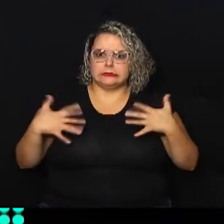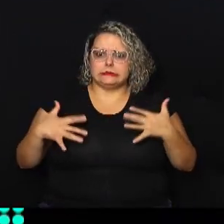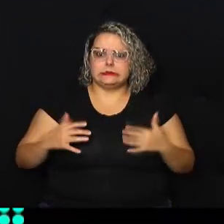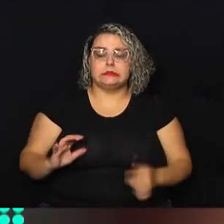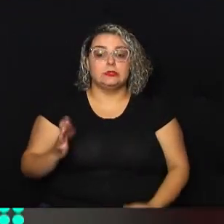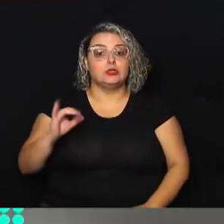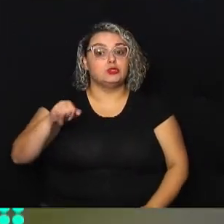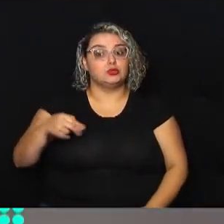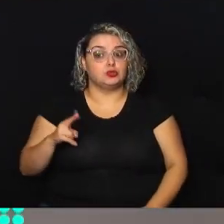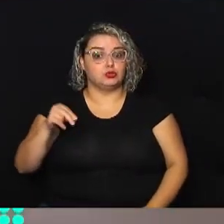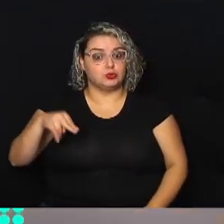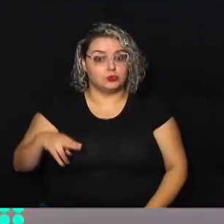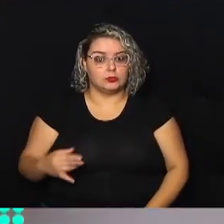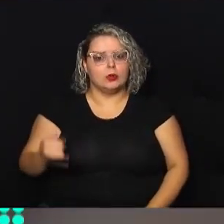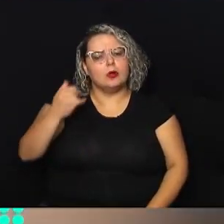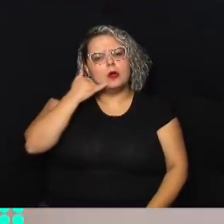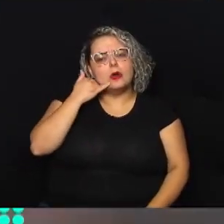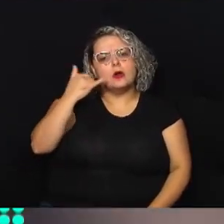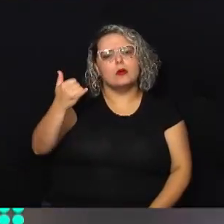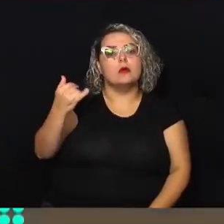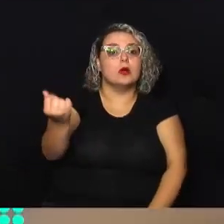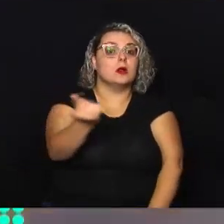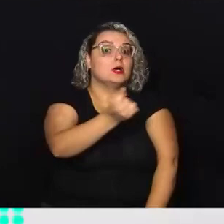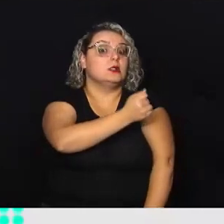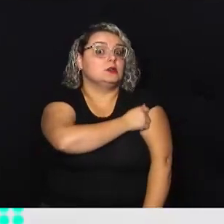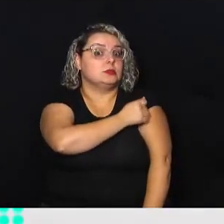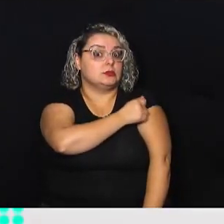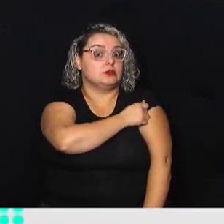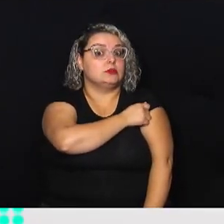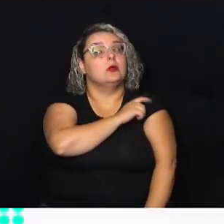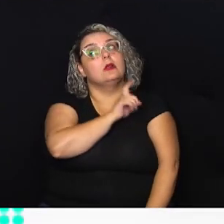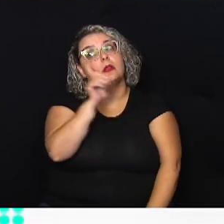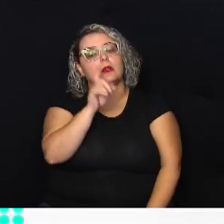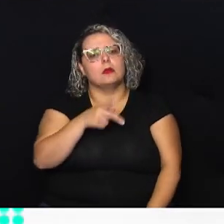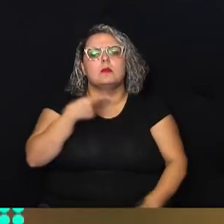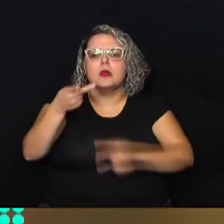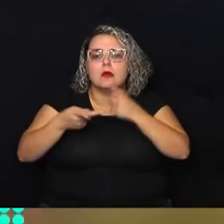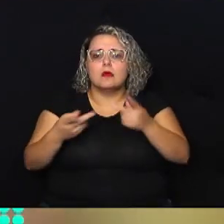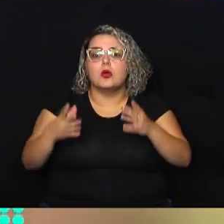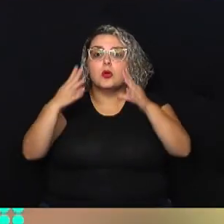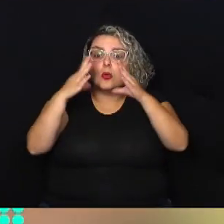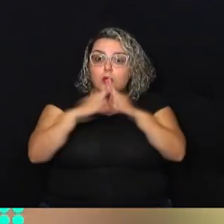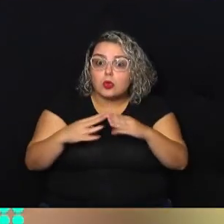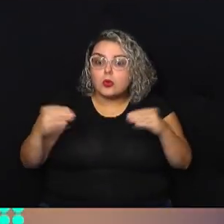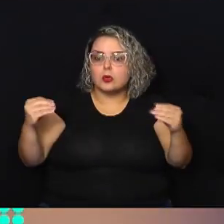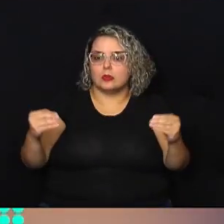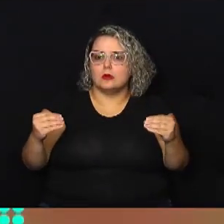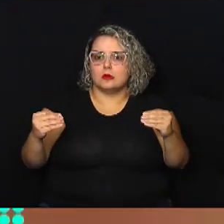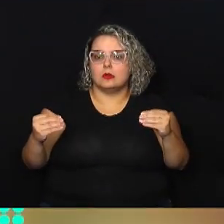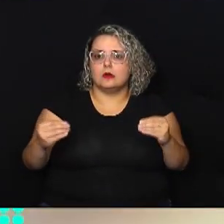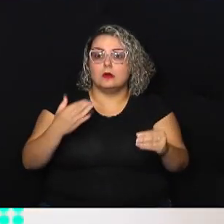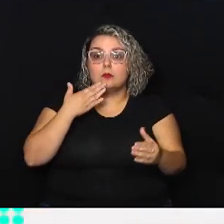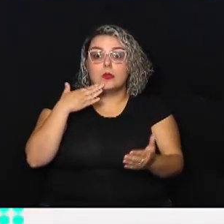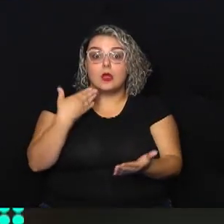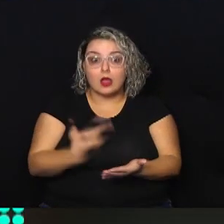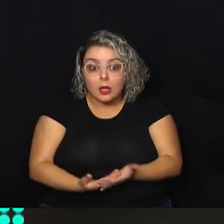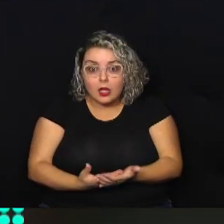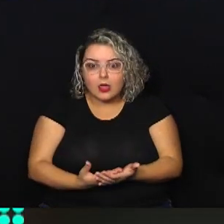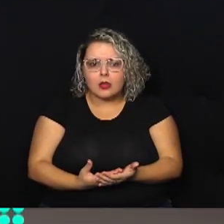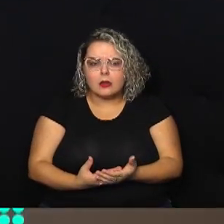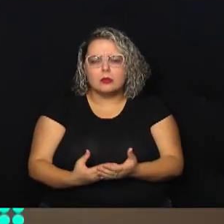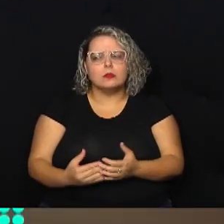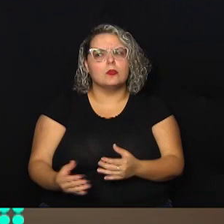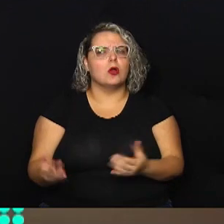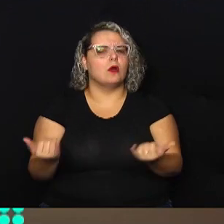June entra em contato com as autoridades para relatar o desaparecimento e, para sua surpresa, surgem boatos